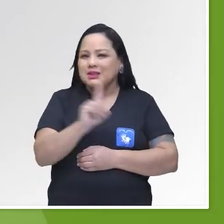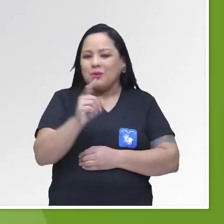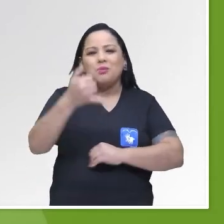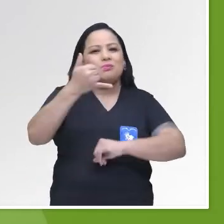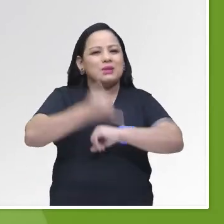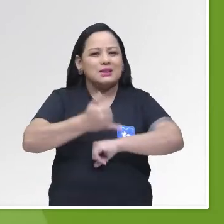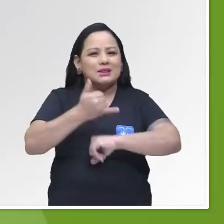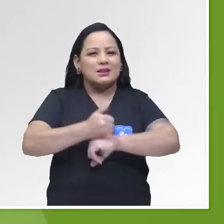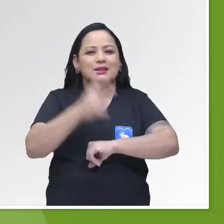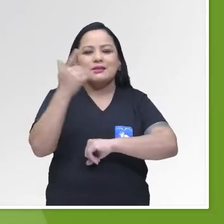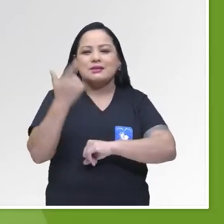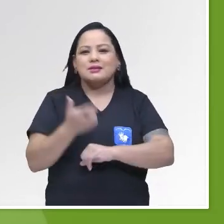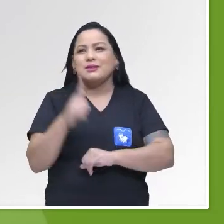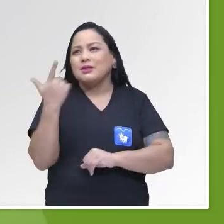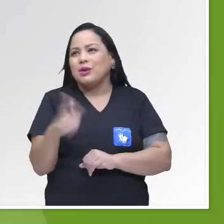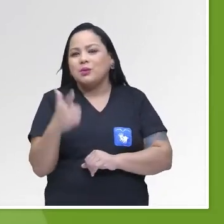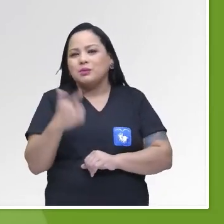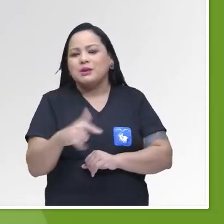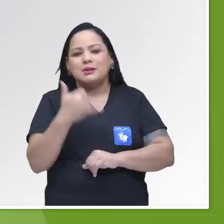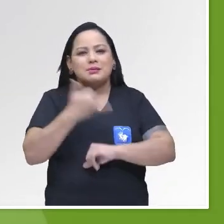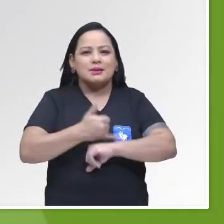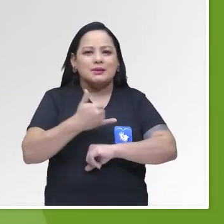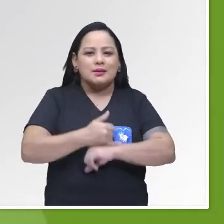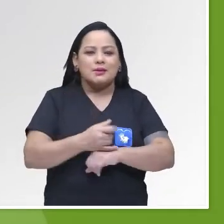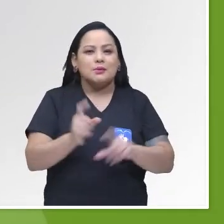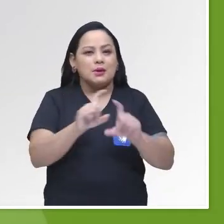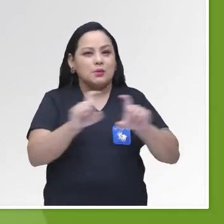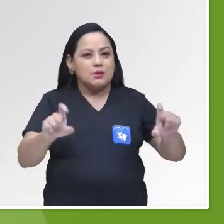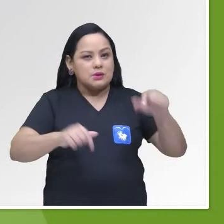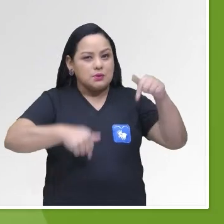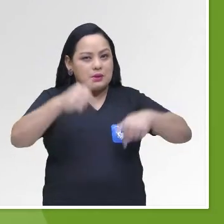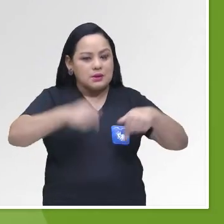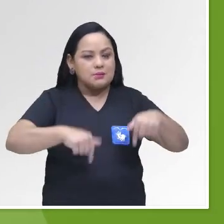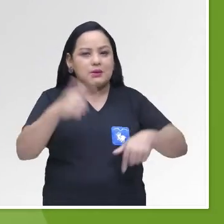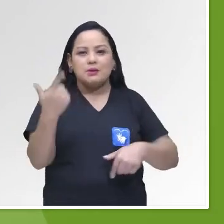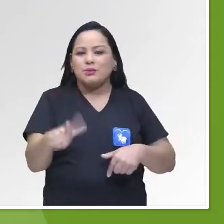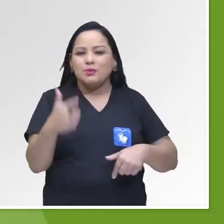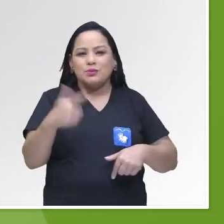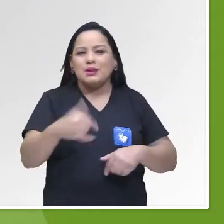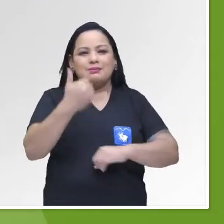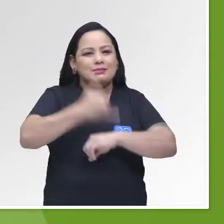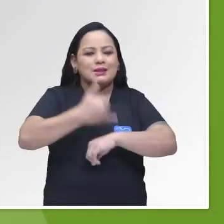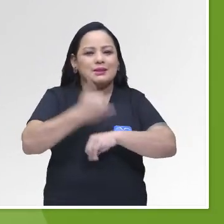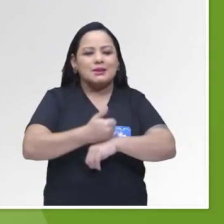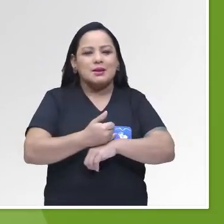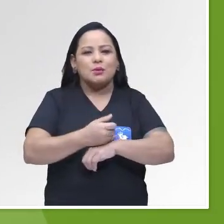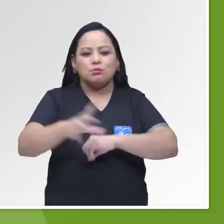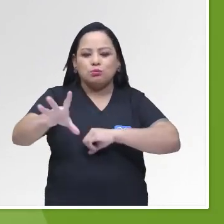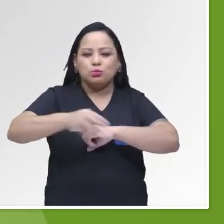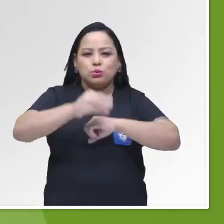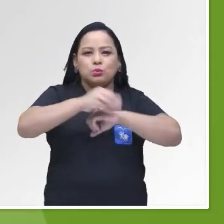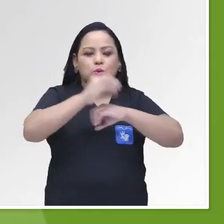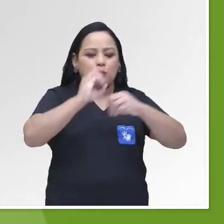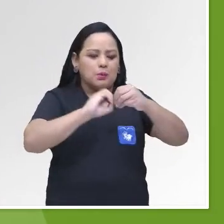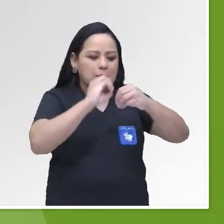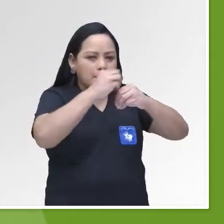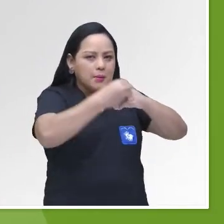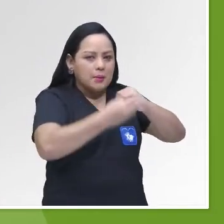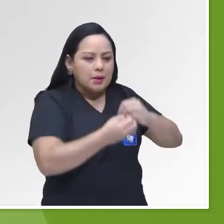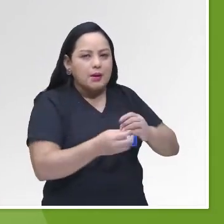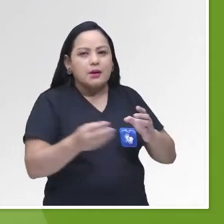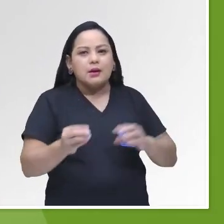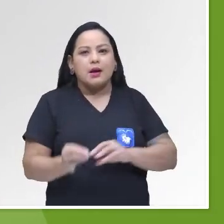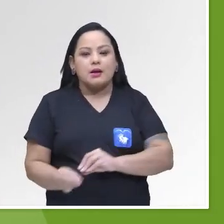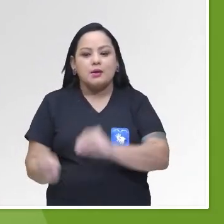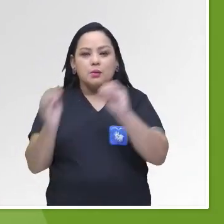tenho metal na minha equação química, eu não tenho metal na composição da molécula. Aí eu pulo para